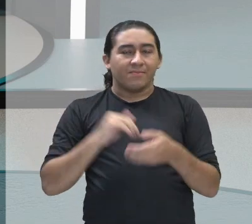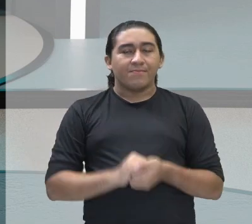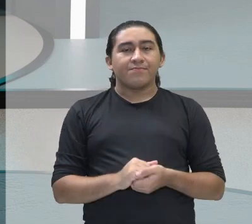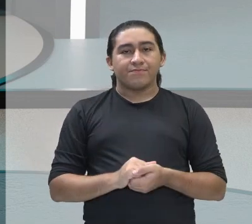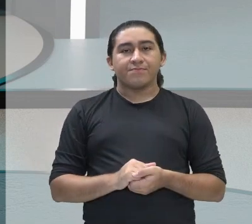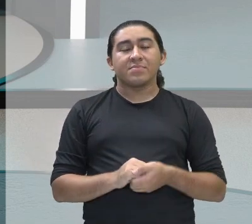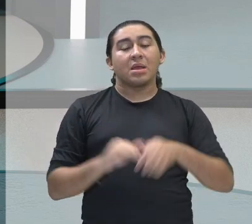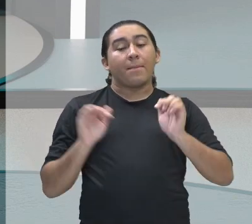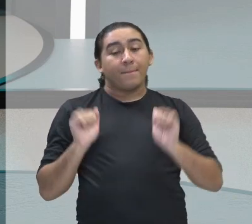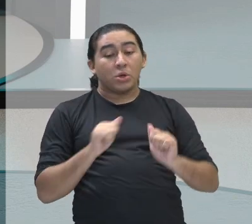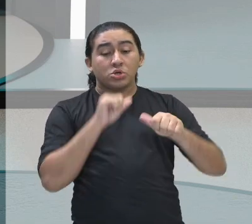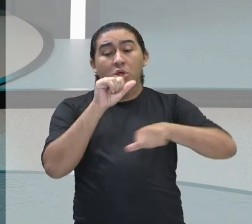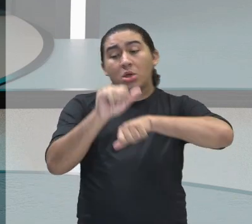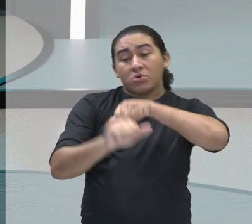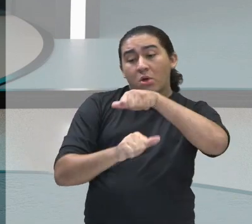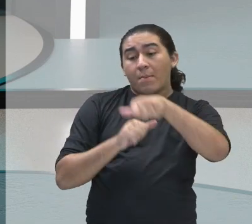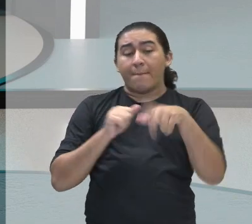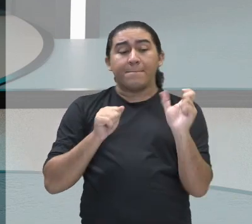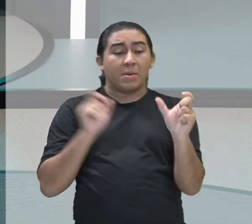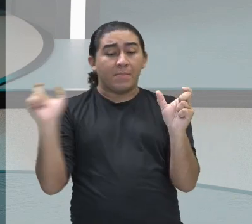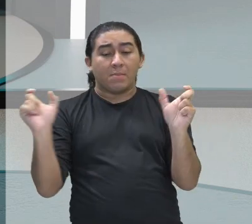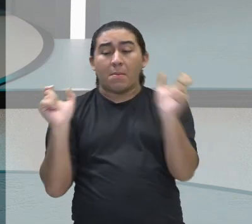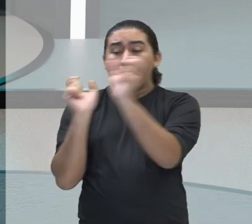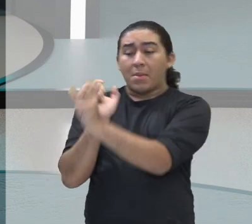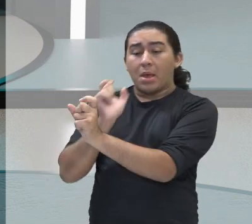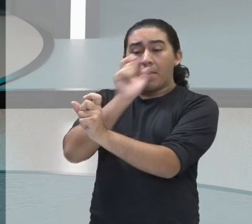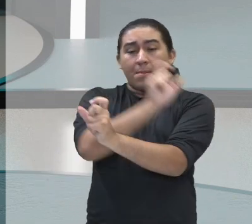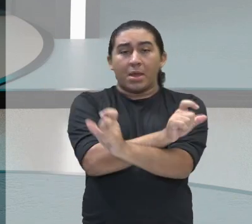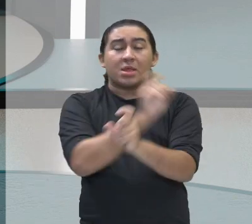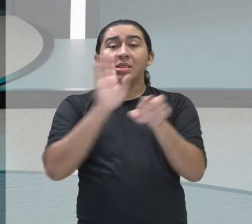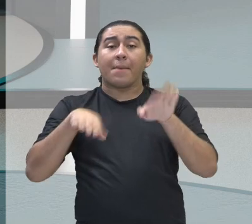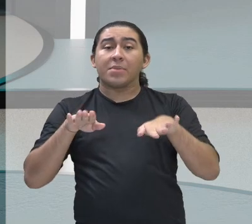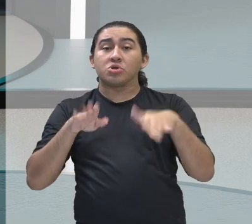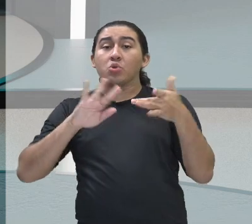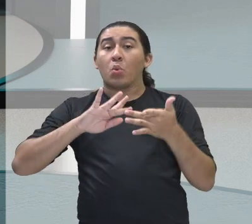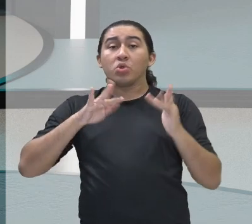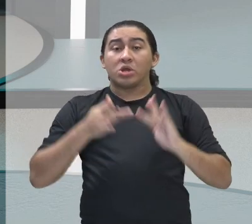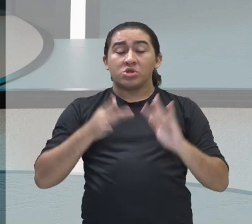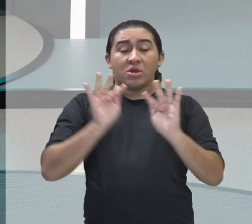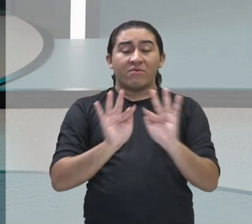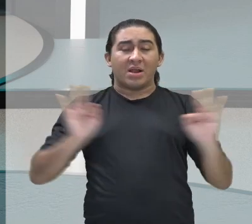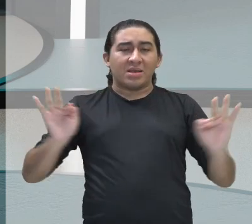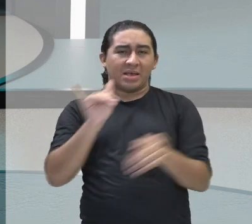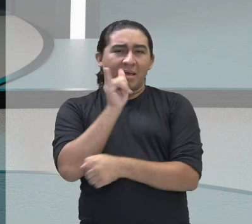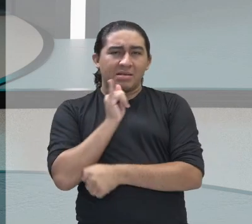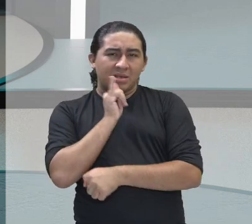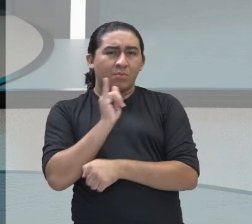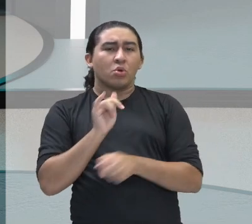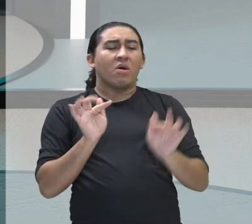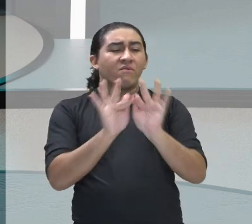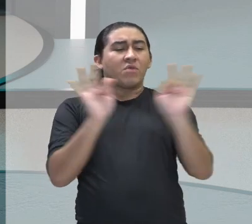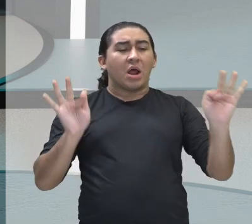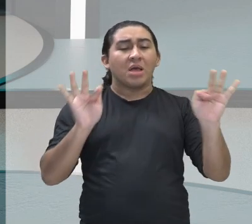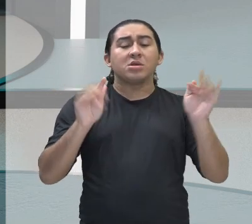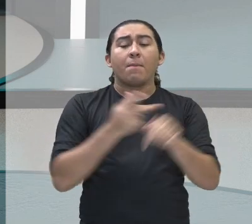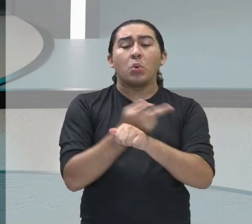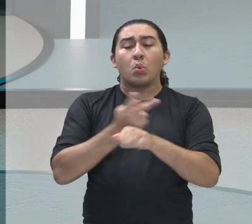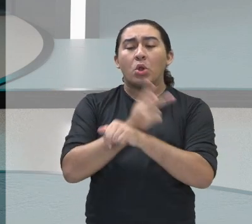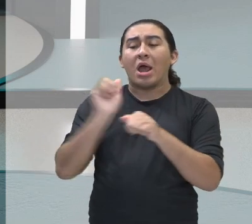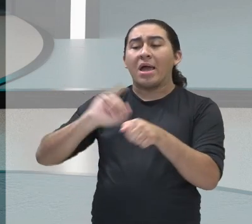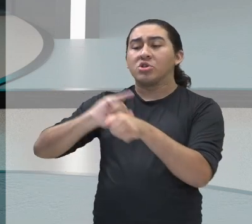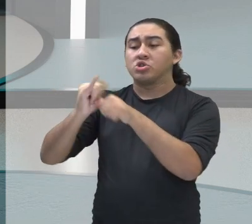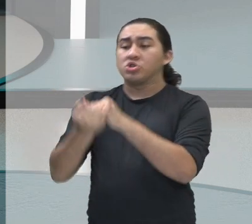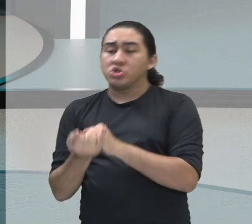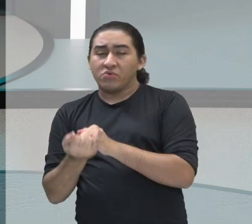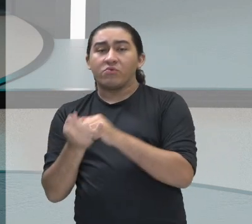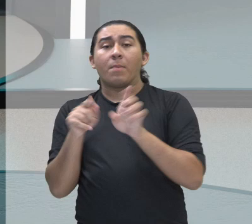podem ser intercambiáveis a depender do contexto. Portanto, quando a gente fala assim, identifique o adjetivo tal, é sempre dentro